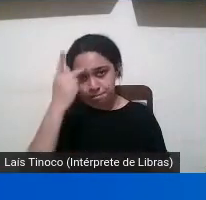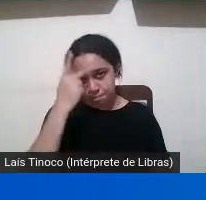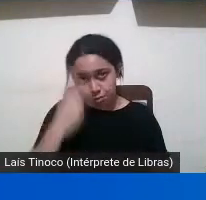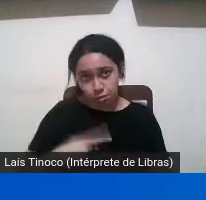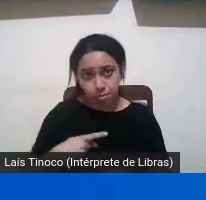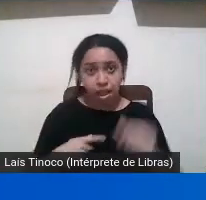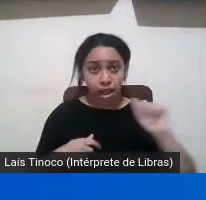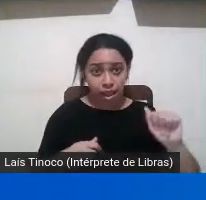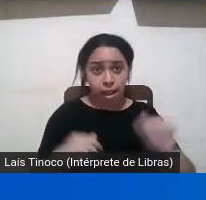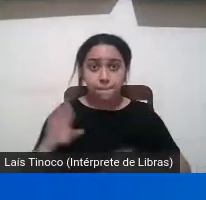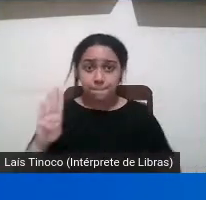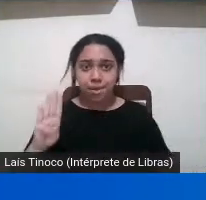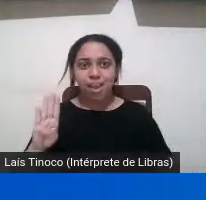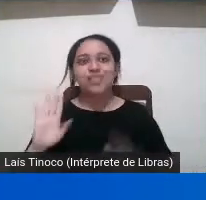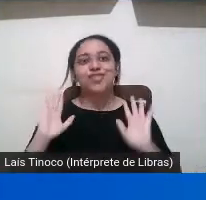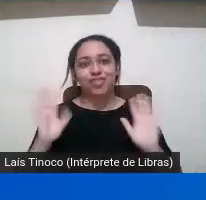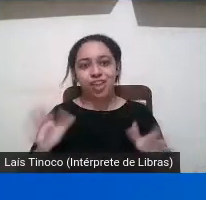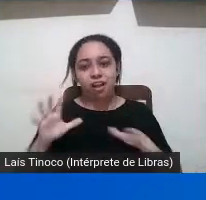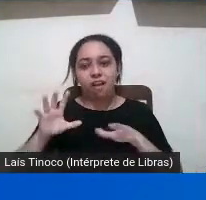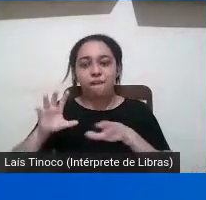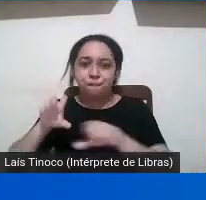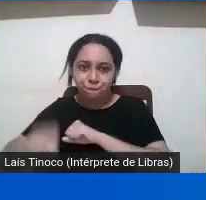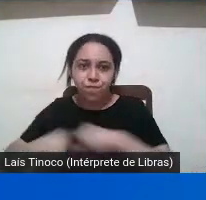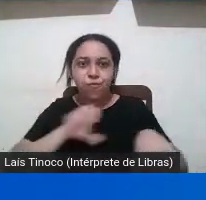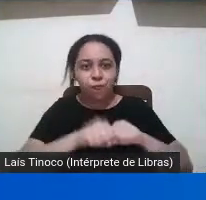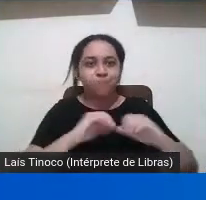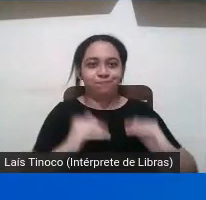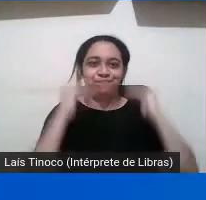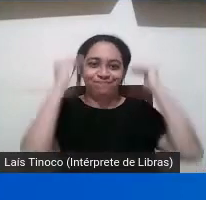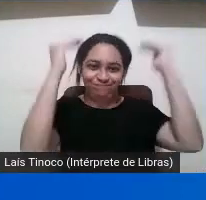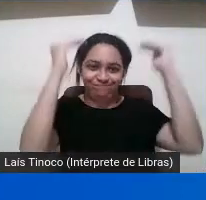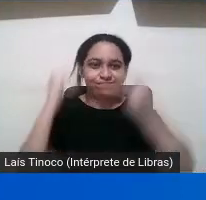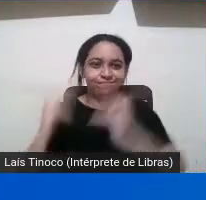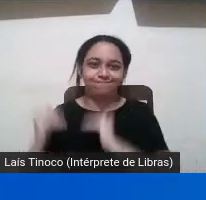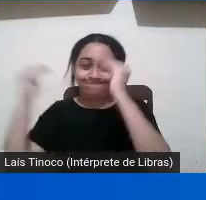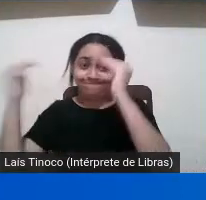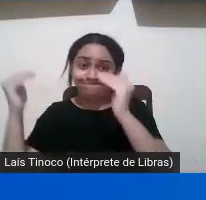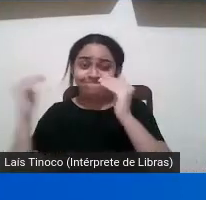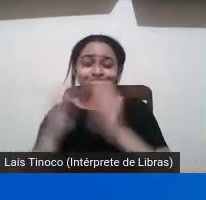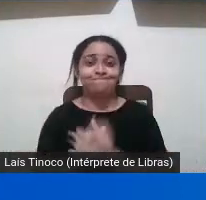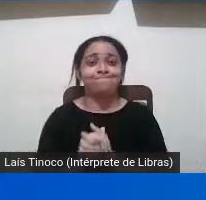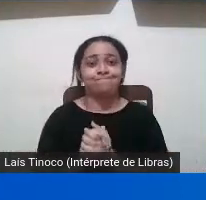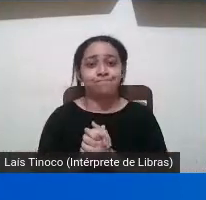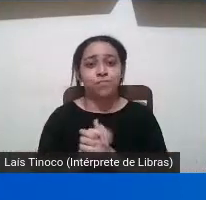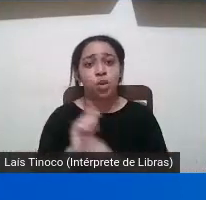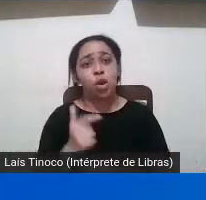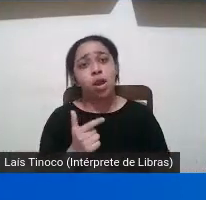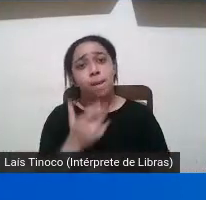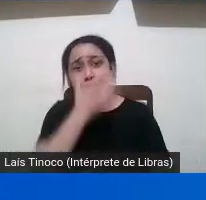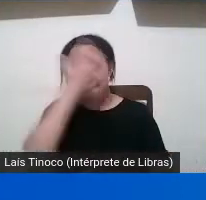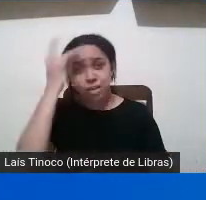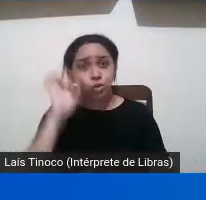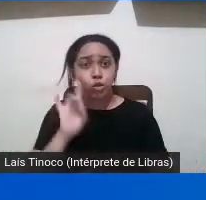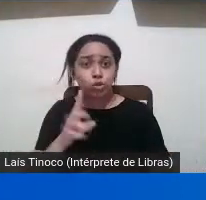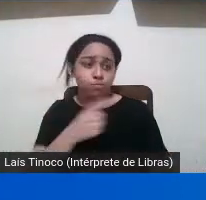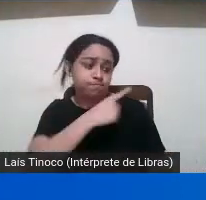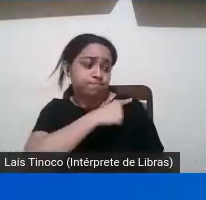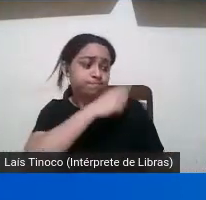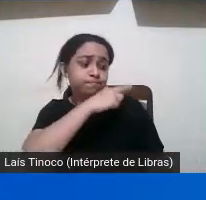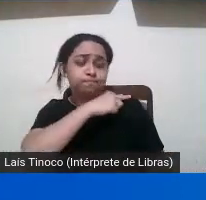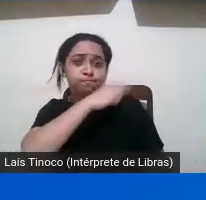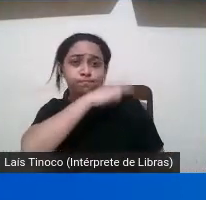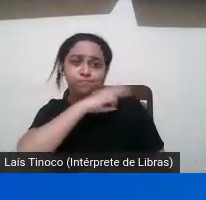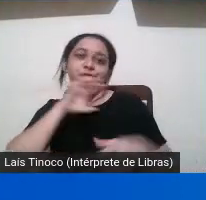com ensino superior né seguidas ali a uma certa distância das pessoas que possuem ensino médio então